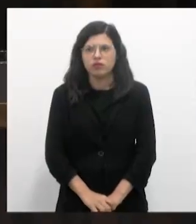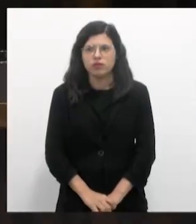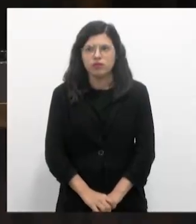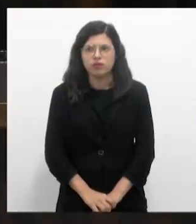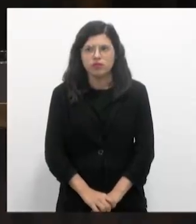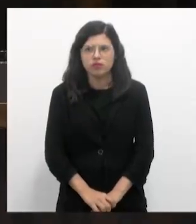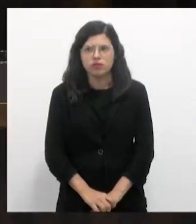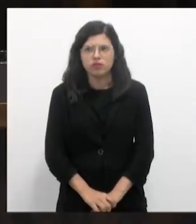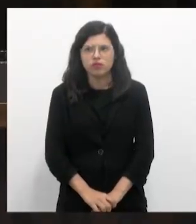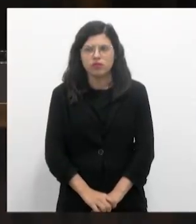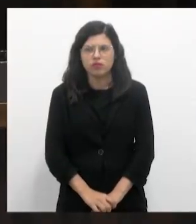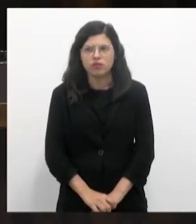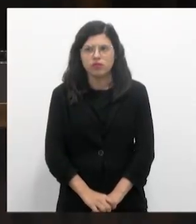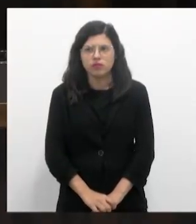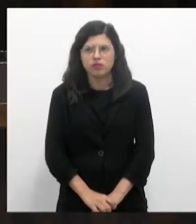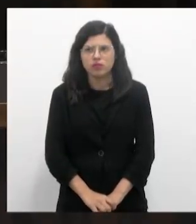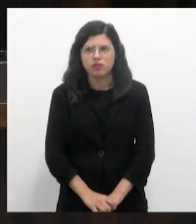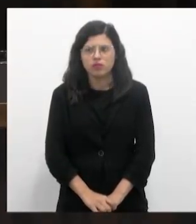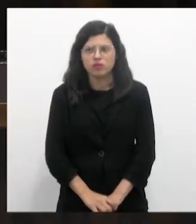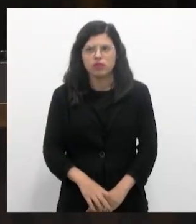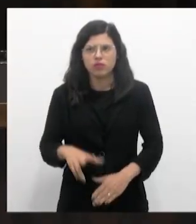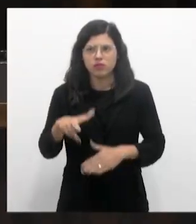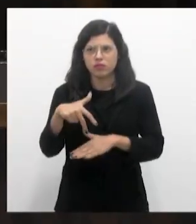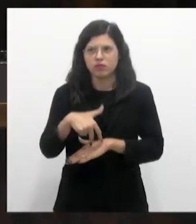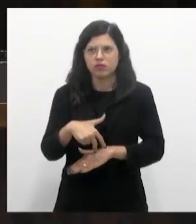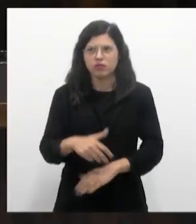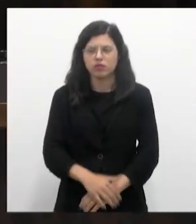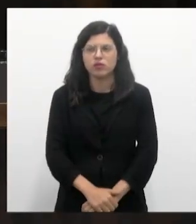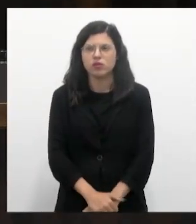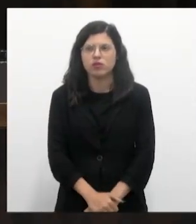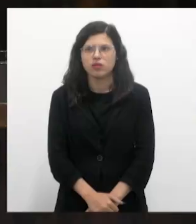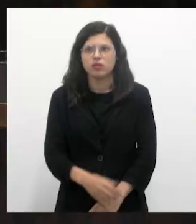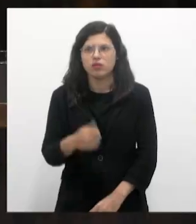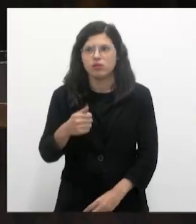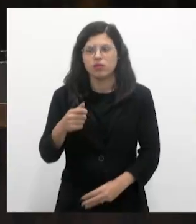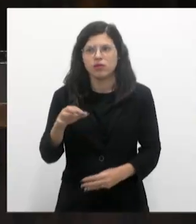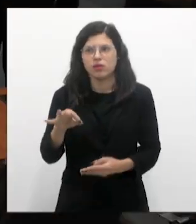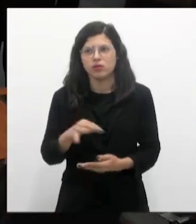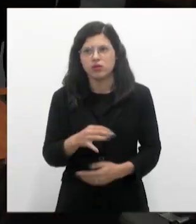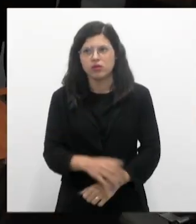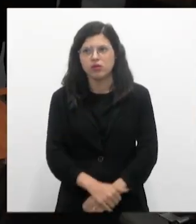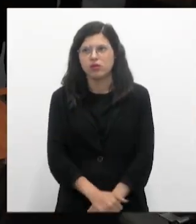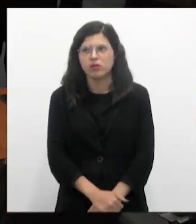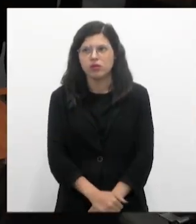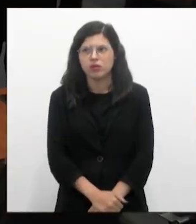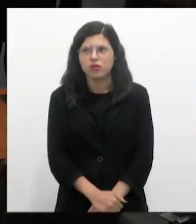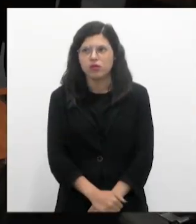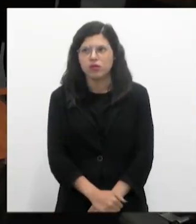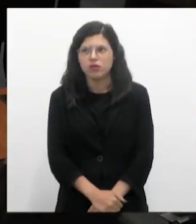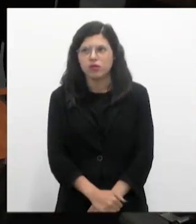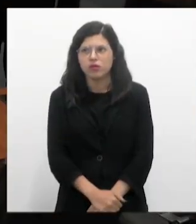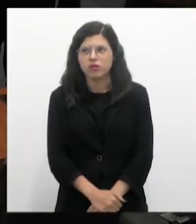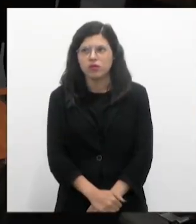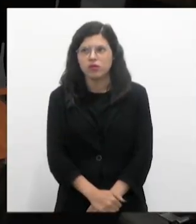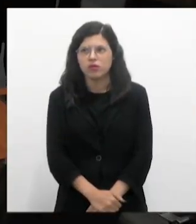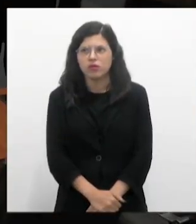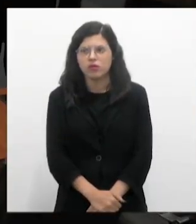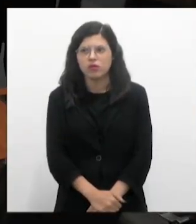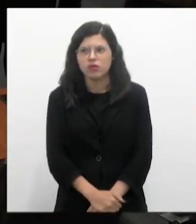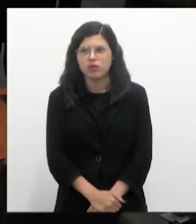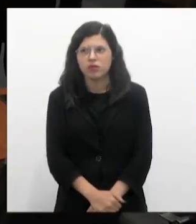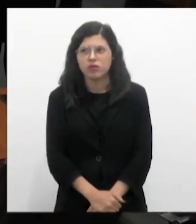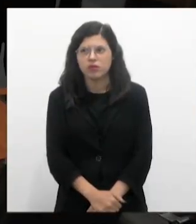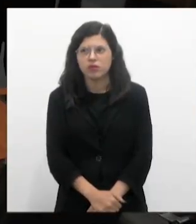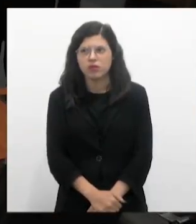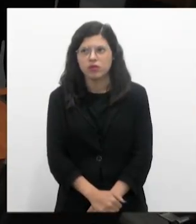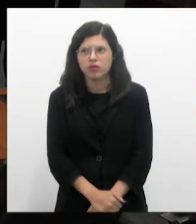daí mesmo, dentro do horário. Não, primeiro é ele. Concedi a minha vez ao deputado. Não, no livro está primeiro você. Sim,